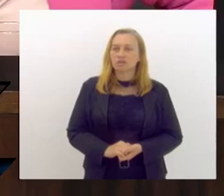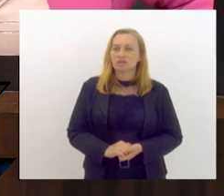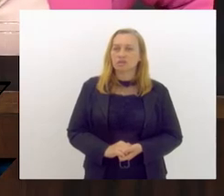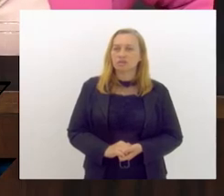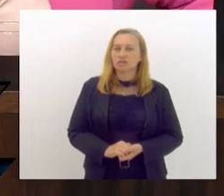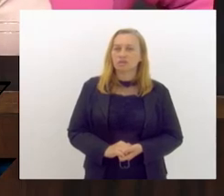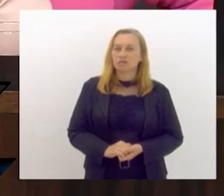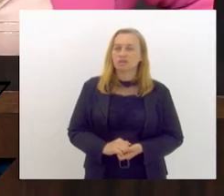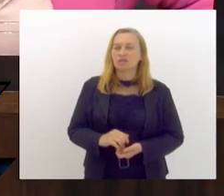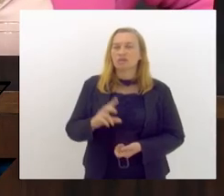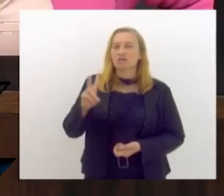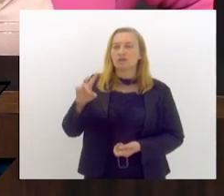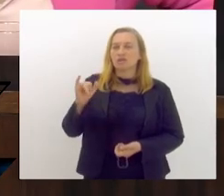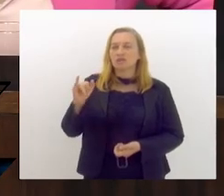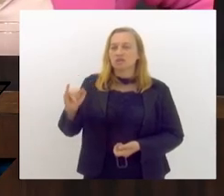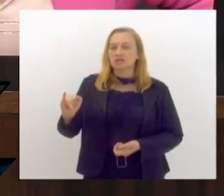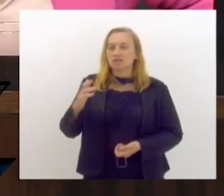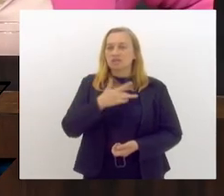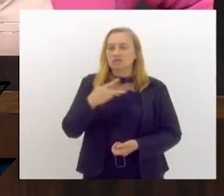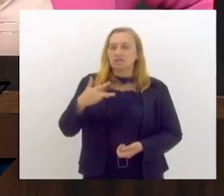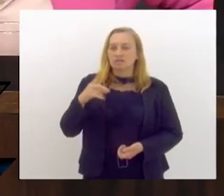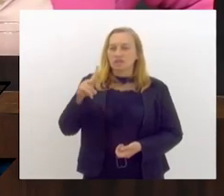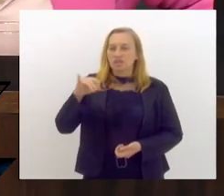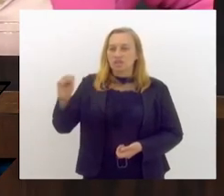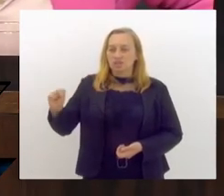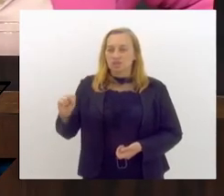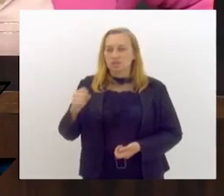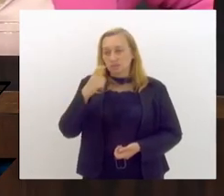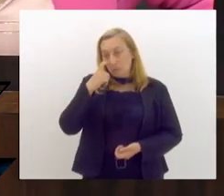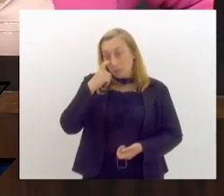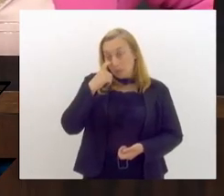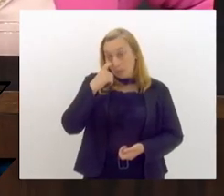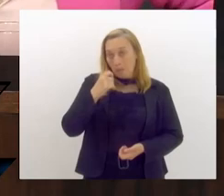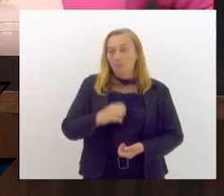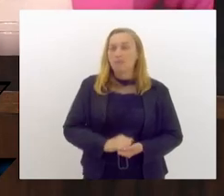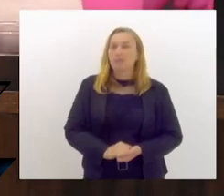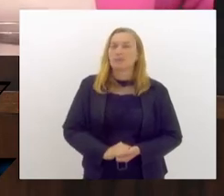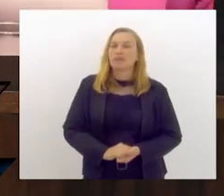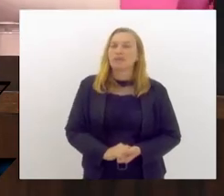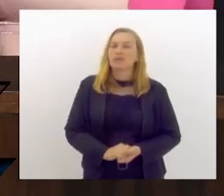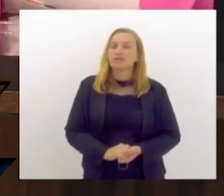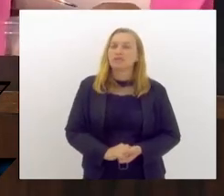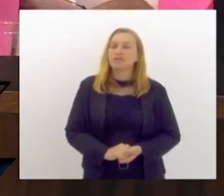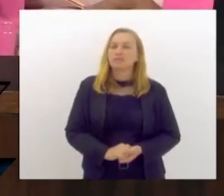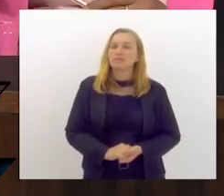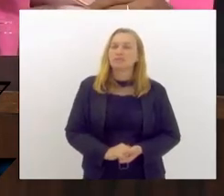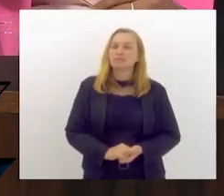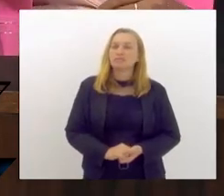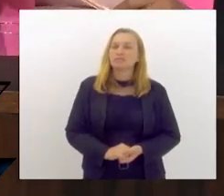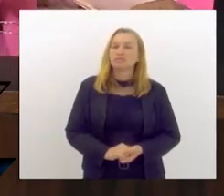Valdeci da Saúde, Vinícius Gozolino.